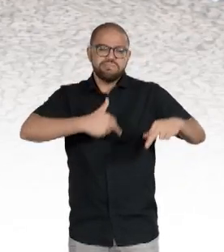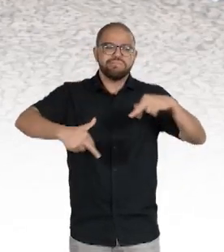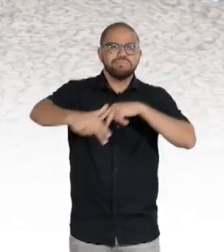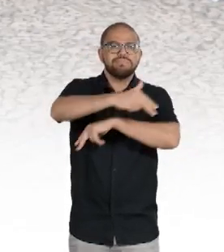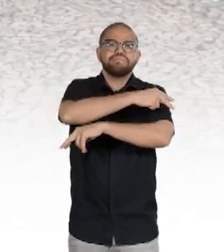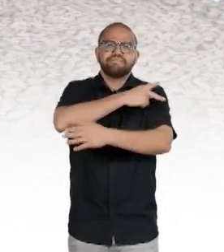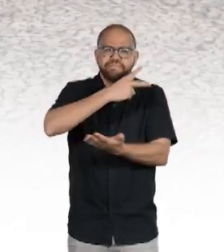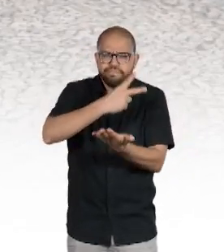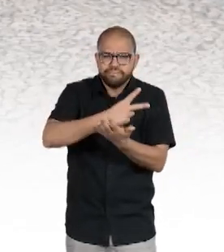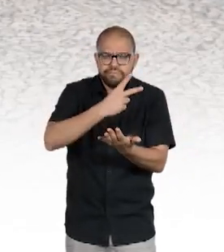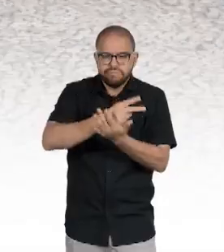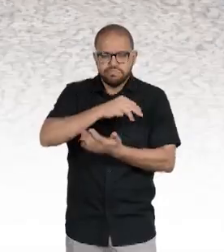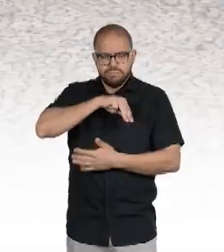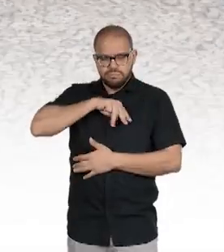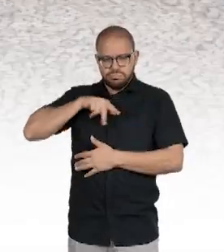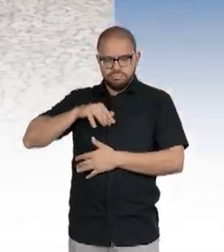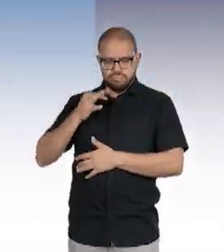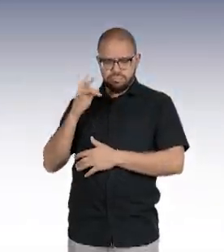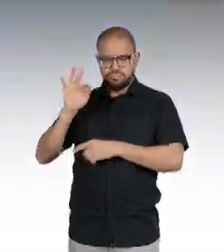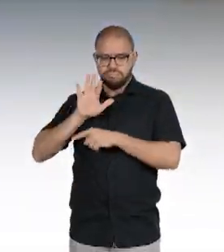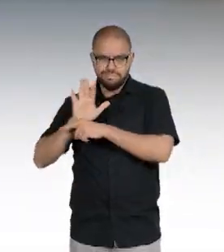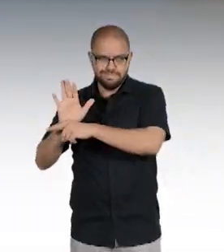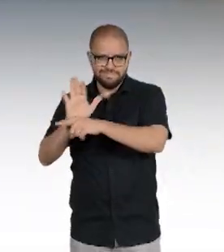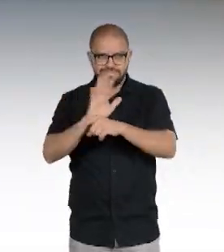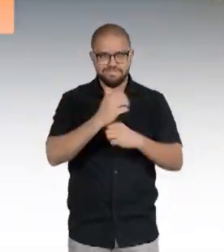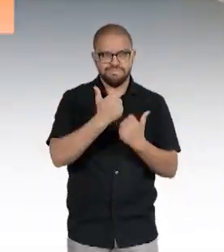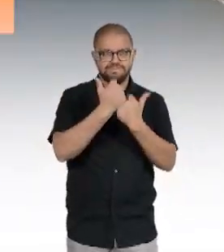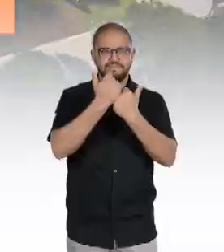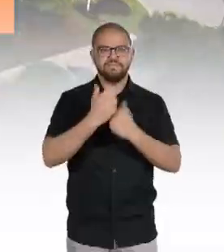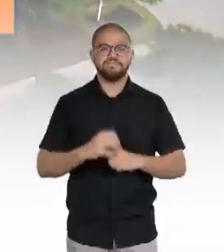tenha sempre o MPF como aliado.